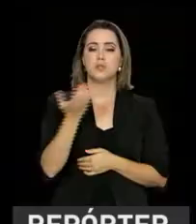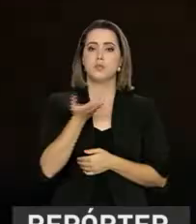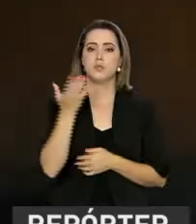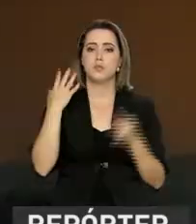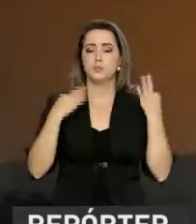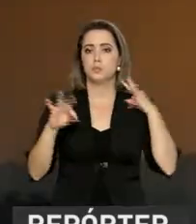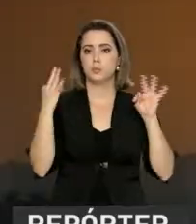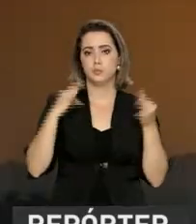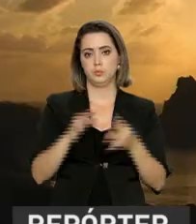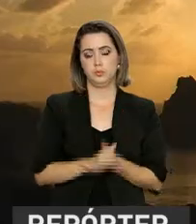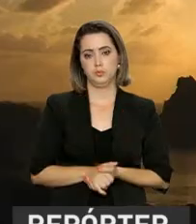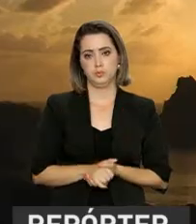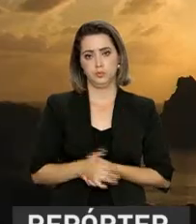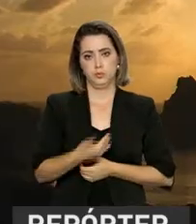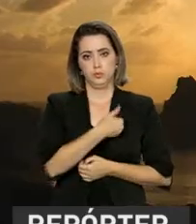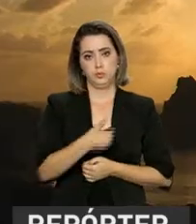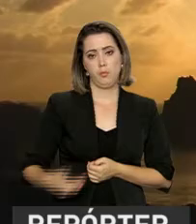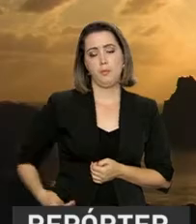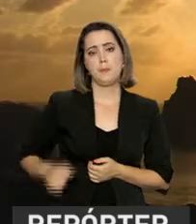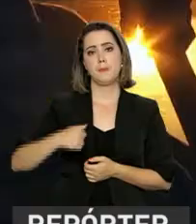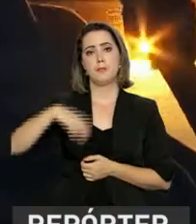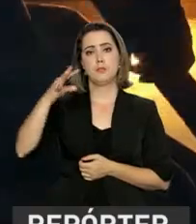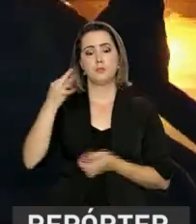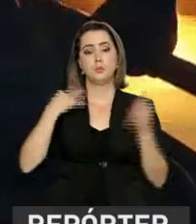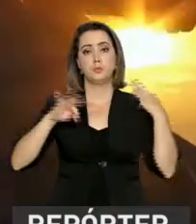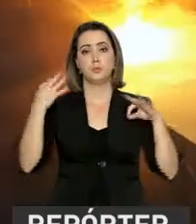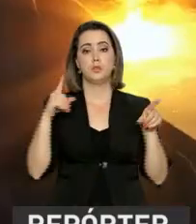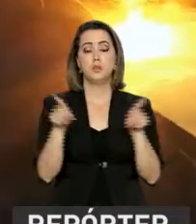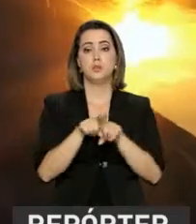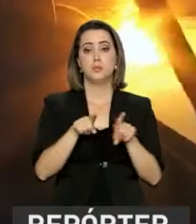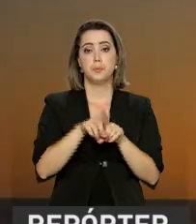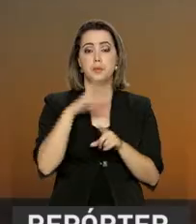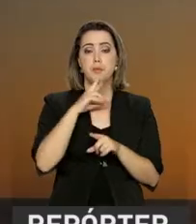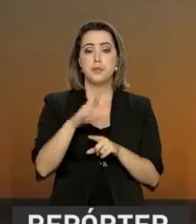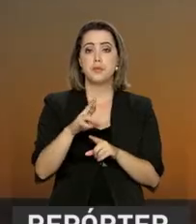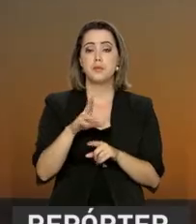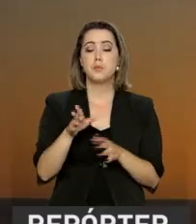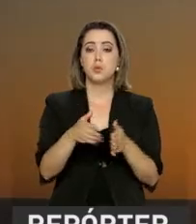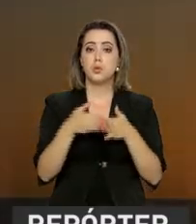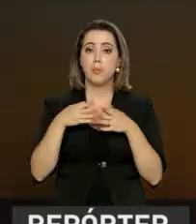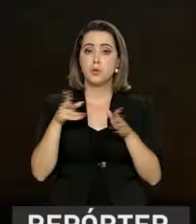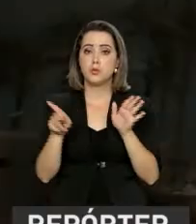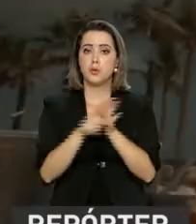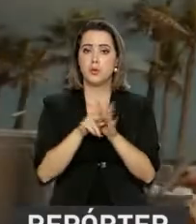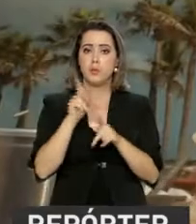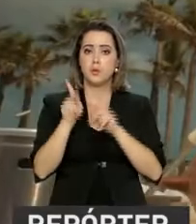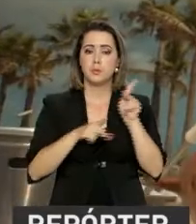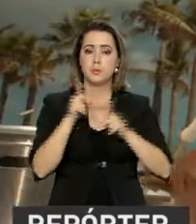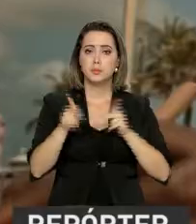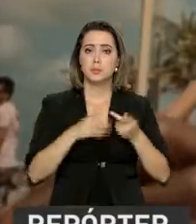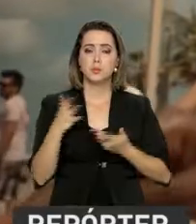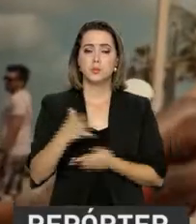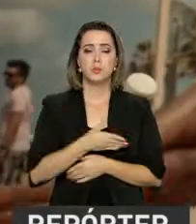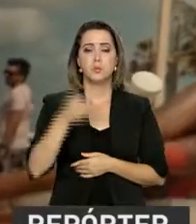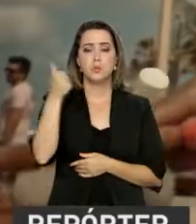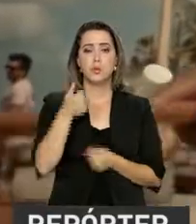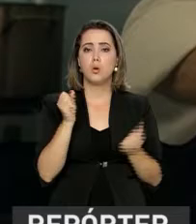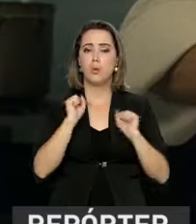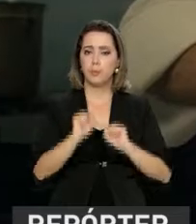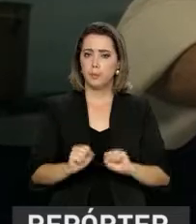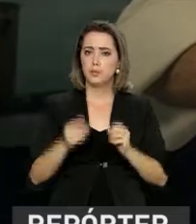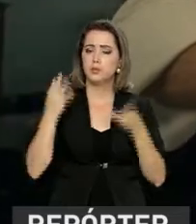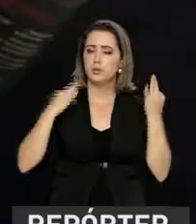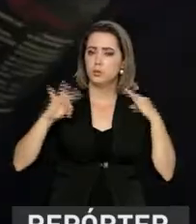turismo. Segundo o governo, o Brasil Mais Turismo também responde a uma demanda da população sobre o melhor aproveitamento do